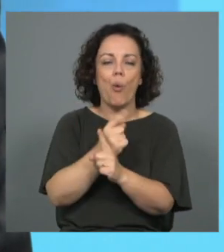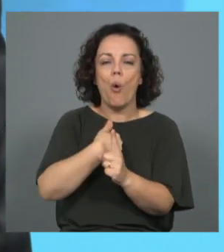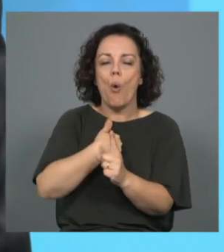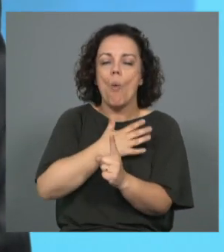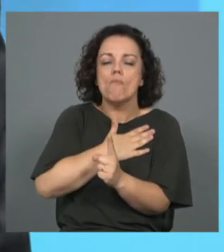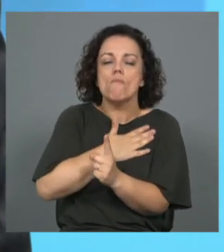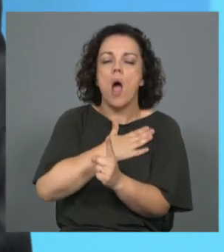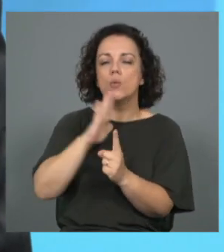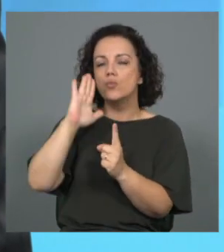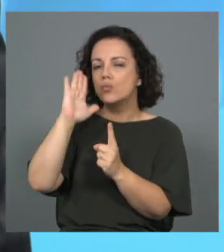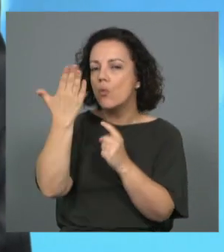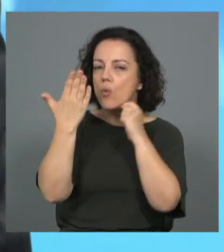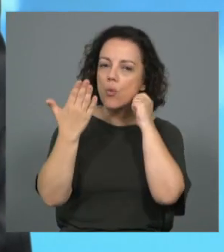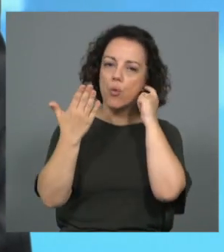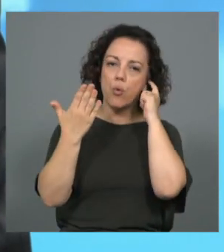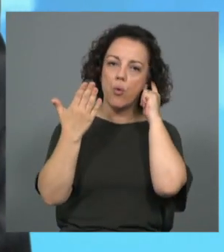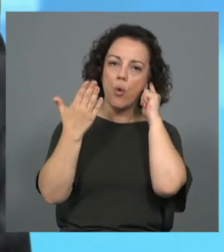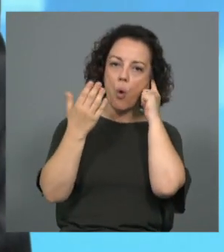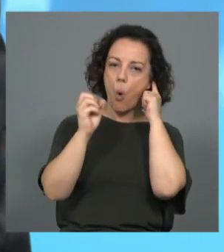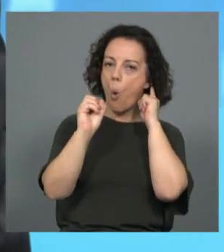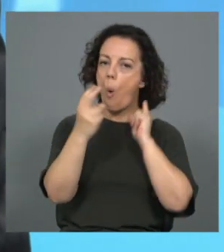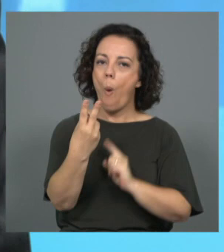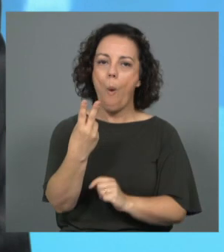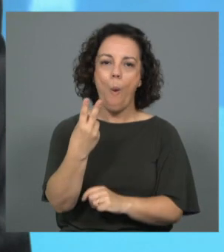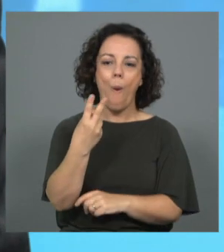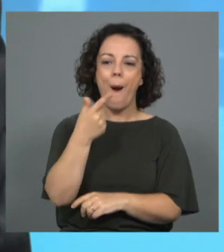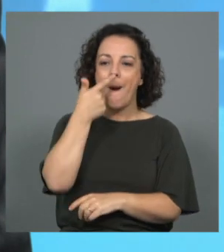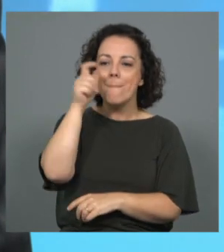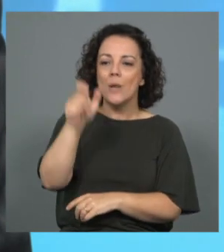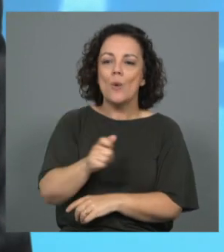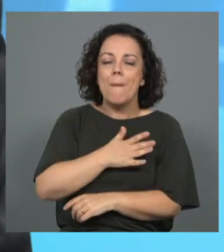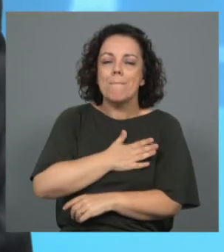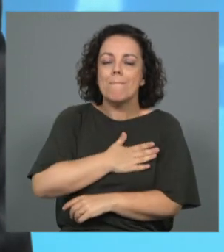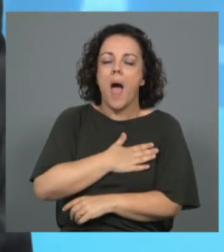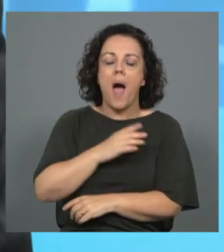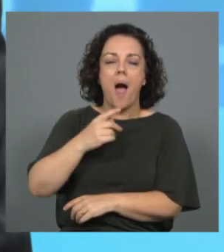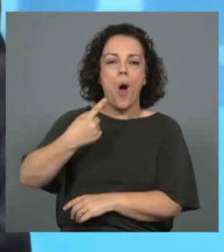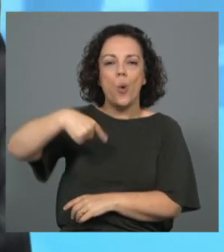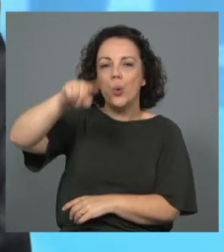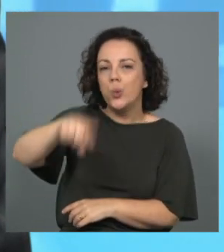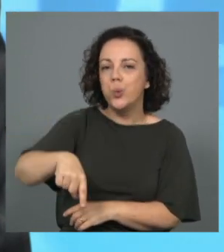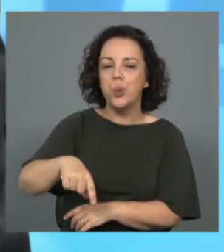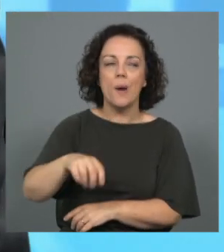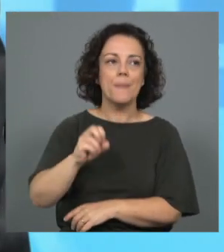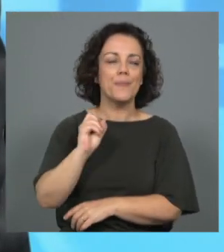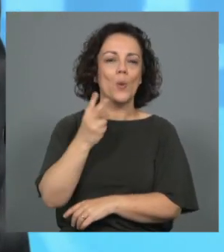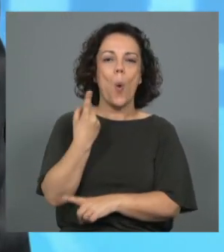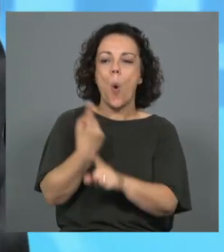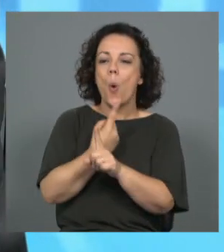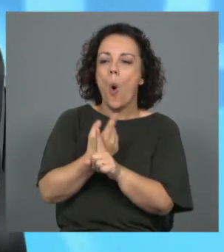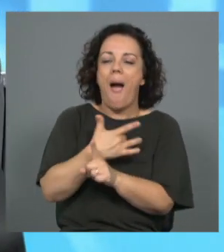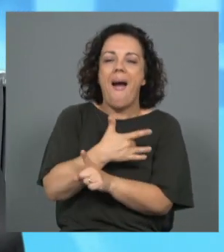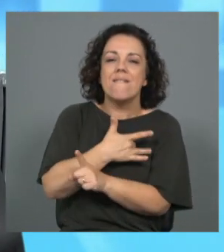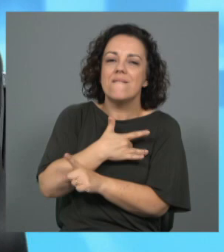que a pessoa, aquilo de que a pessoa mais gosta, talvez as coisas que mais ama,